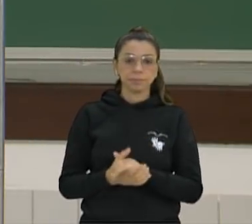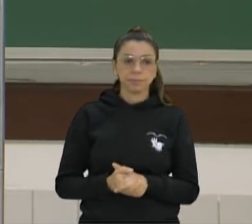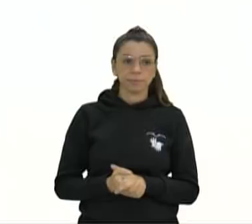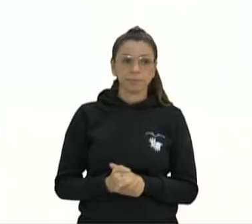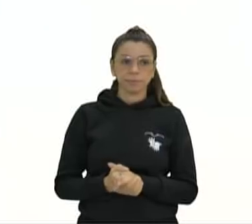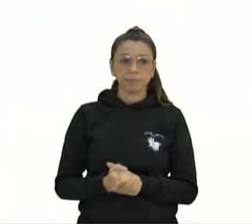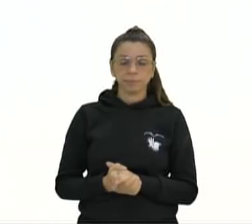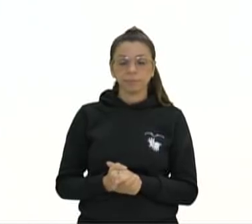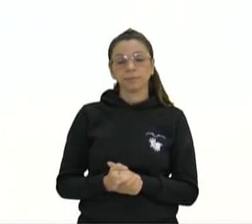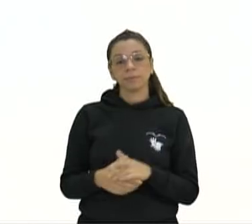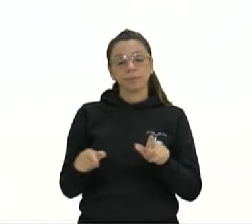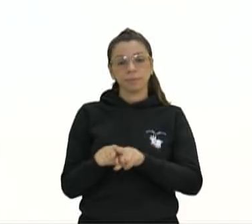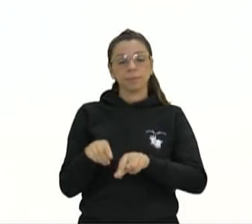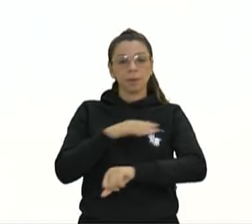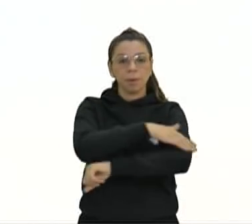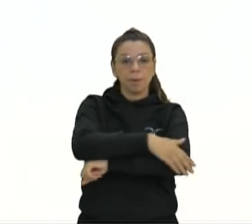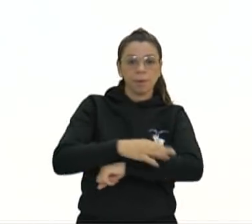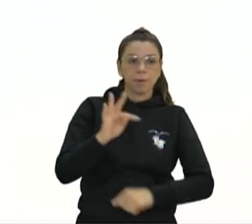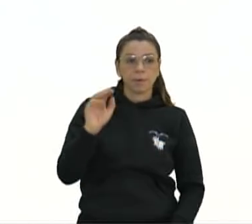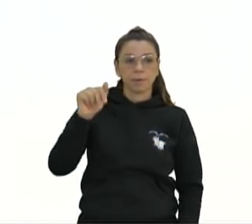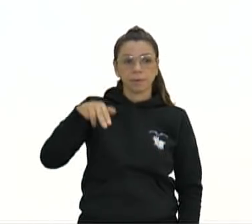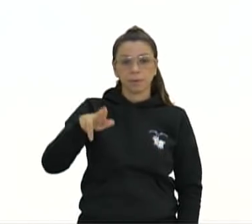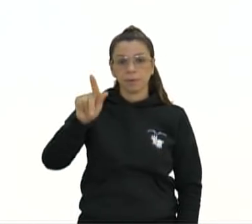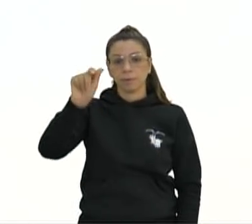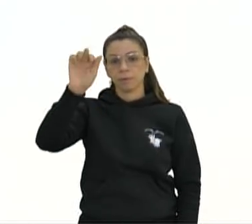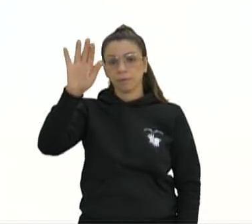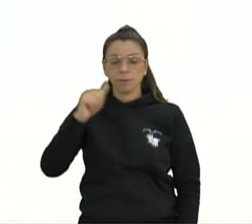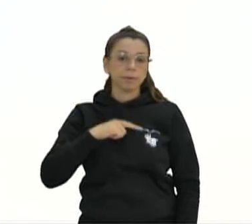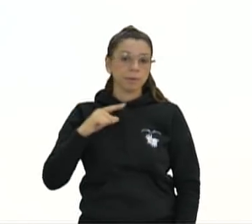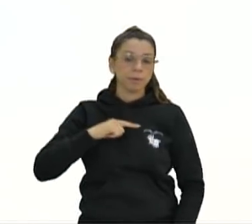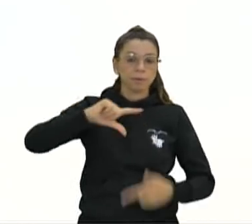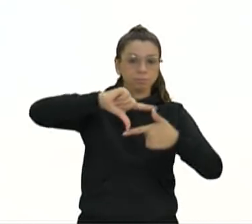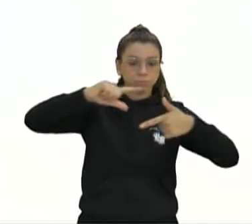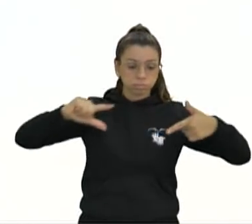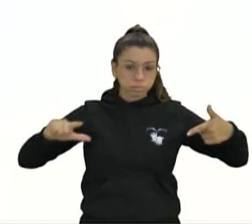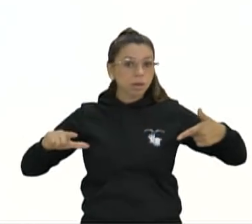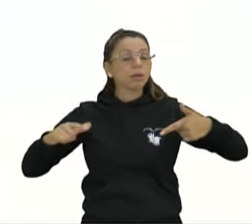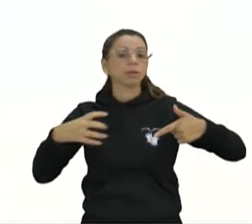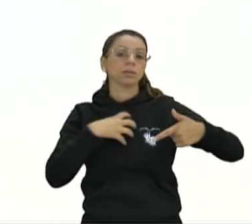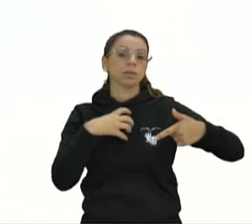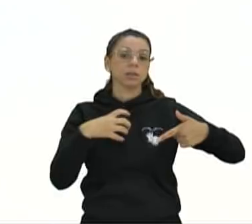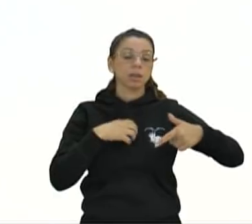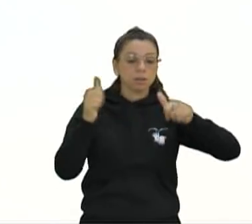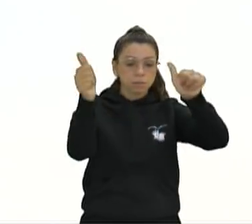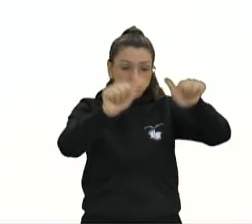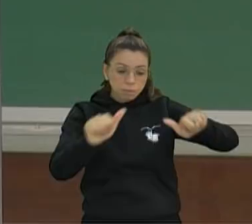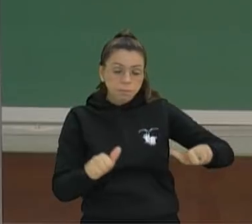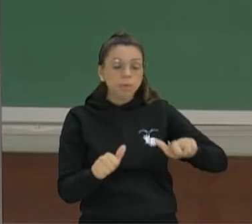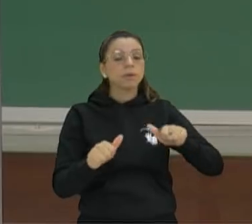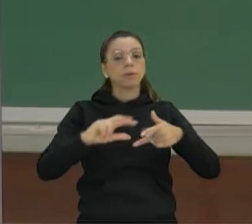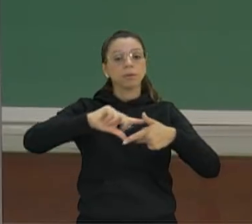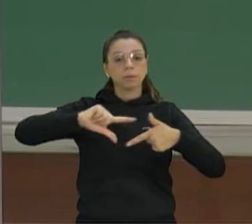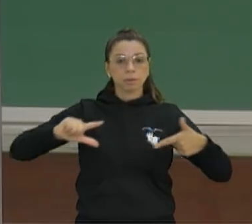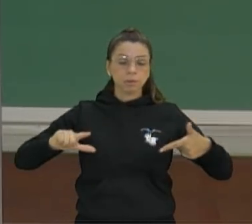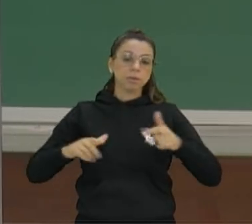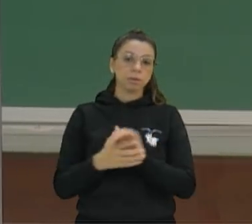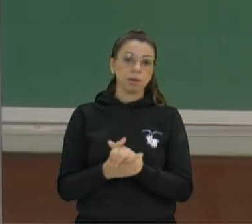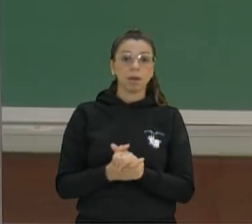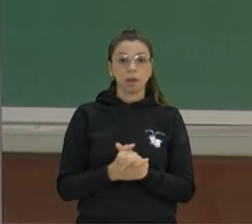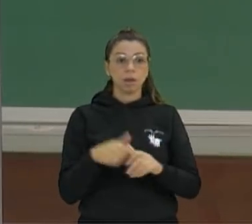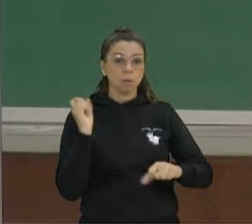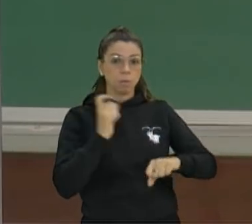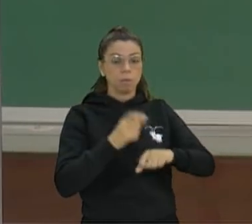No Parque Tanguá vimos diferentes formas geométricas, como a pirâmide, o cubo, o bloco retangular e etc. Essas formas são os sólidos